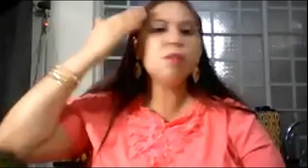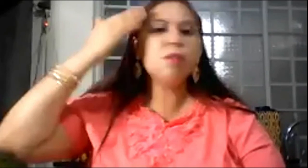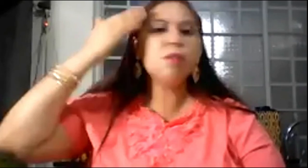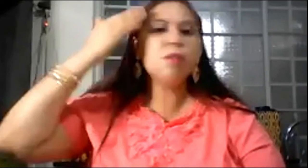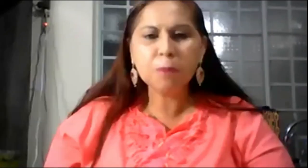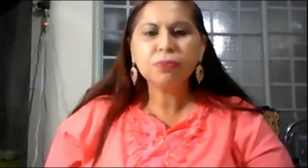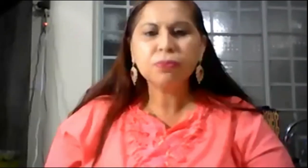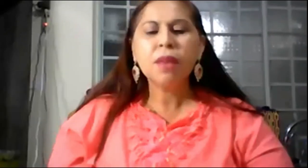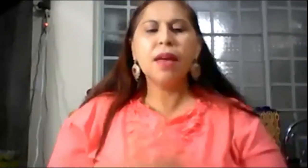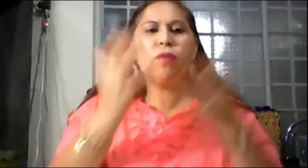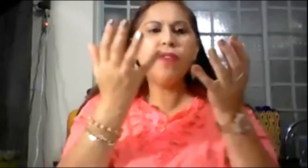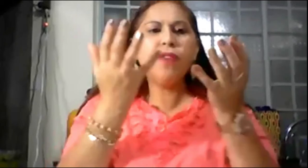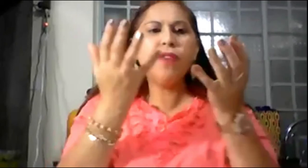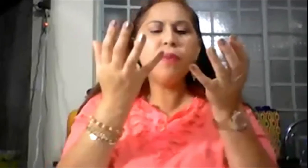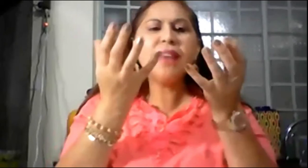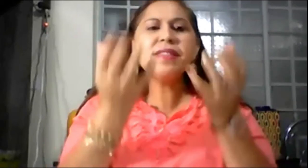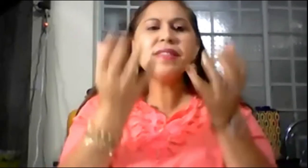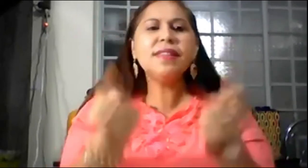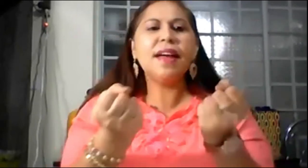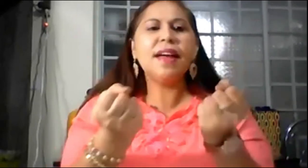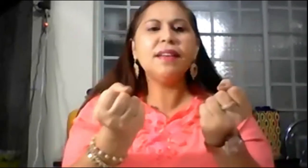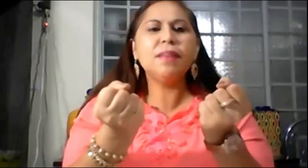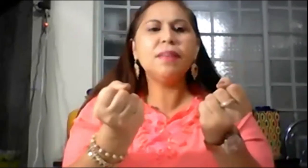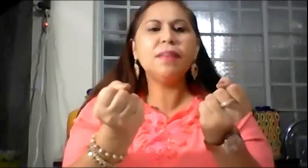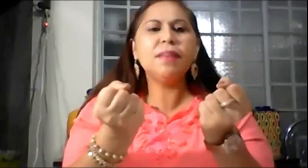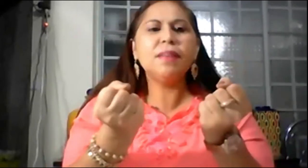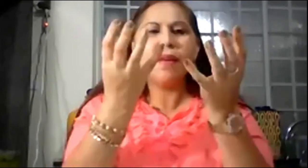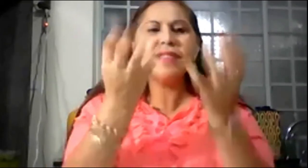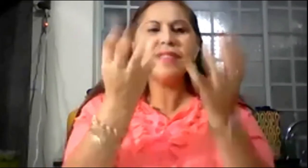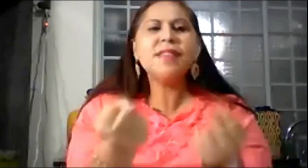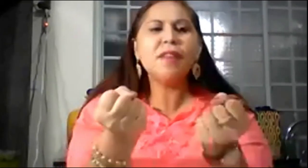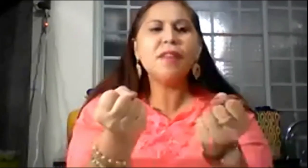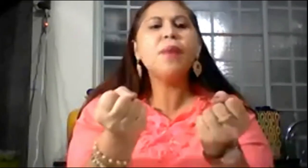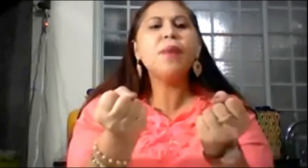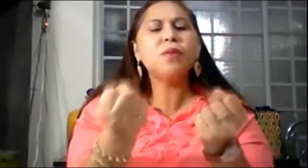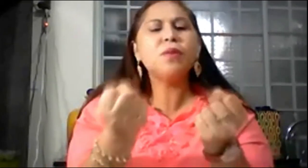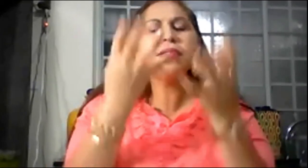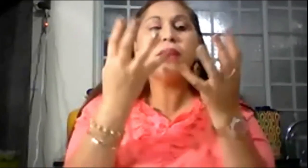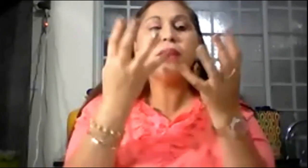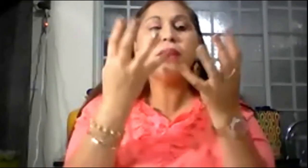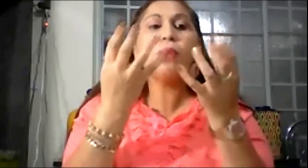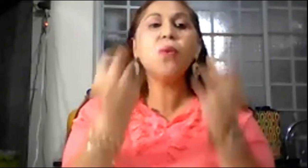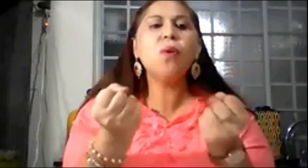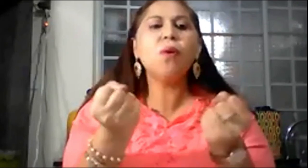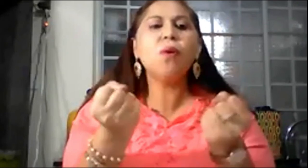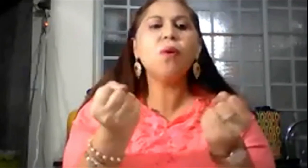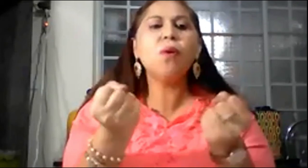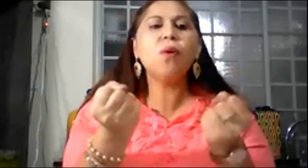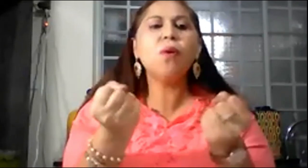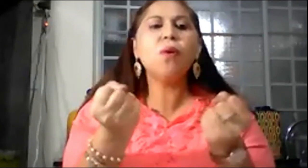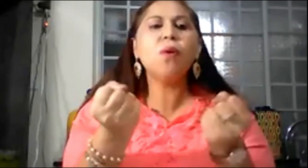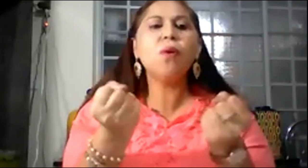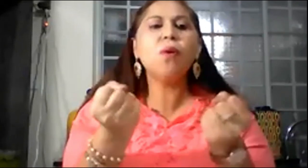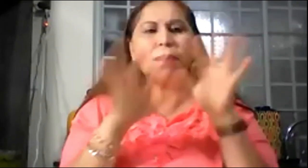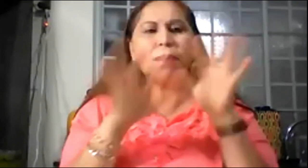negação. O verbo aceitar em Libras é assim, ó. Aceitar, eu pego, eu aceito, ou eu concordo,